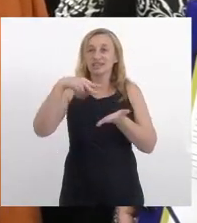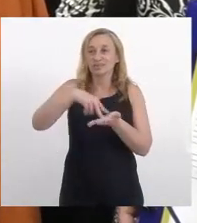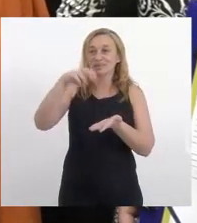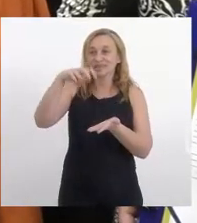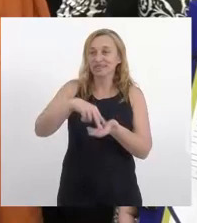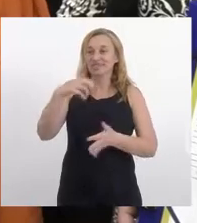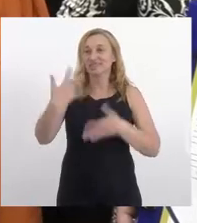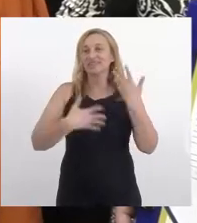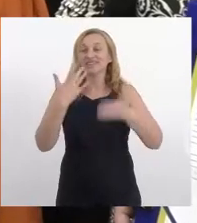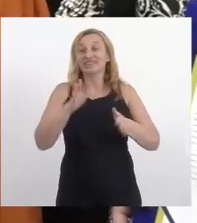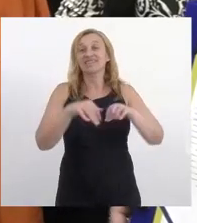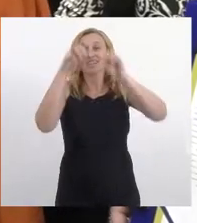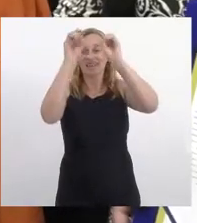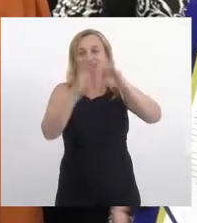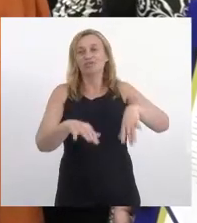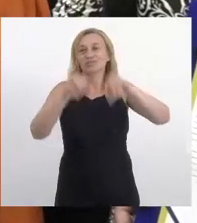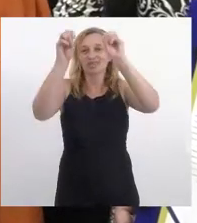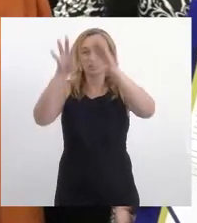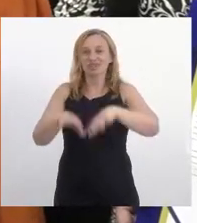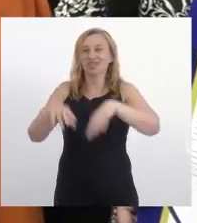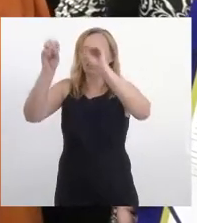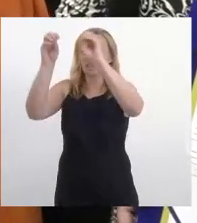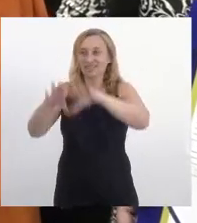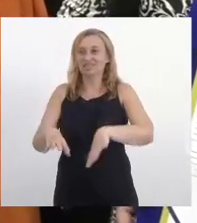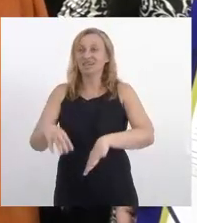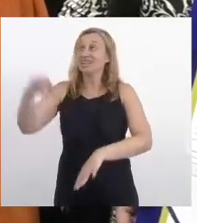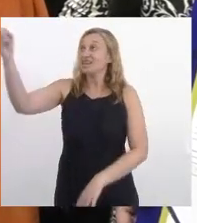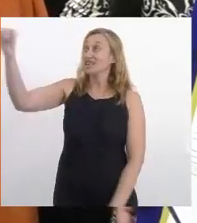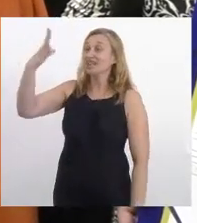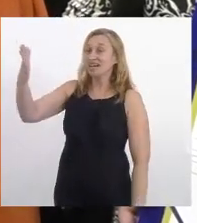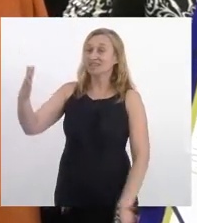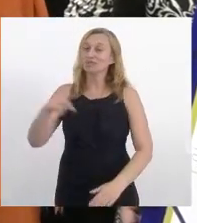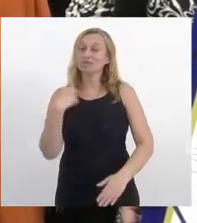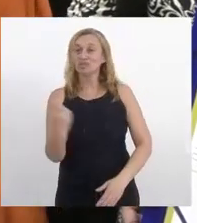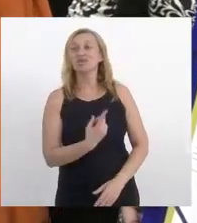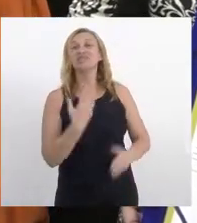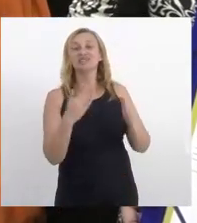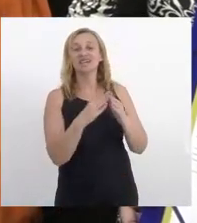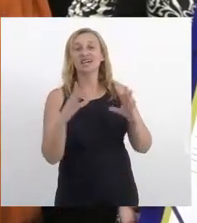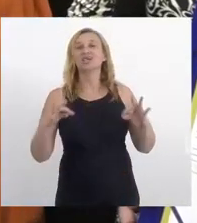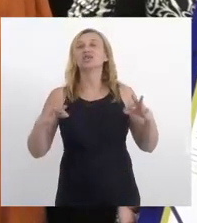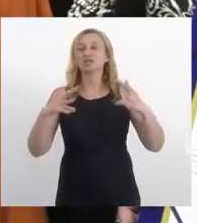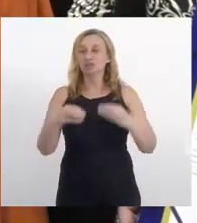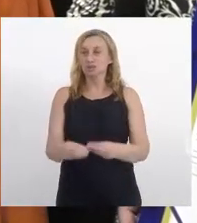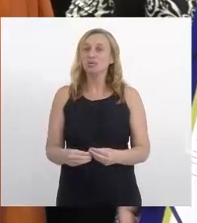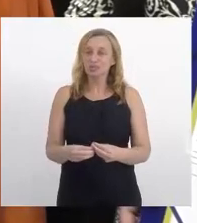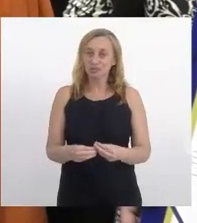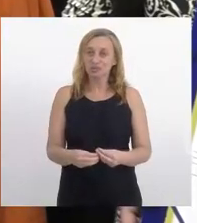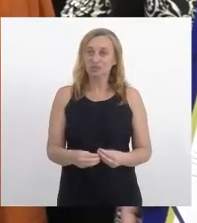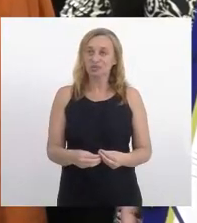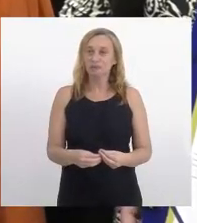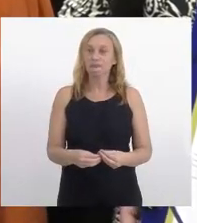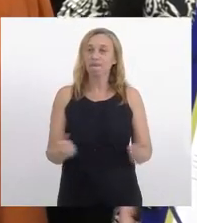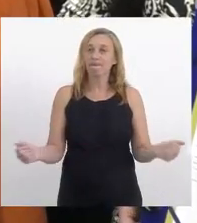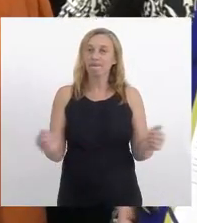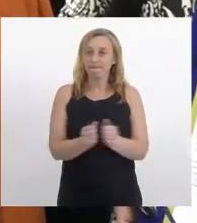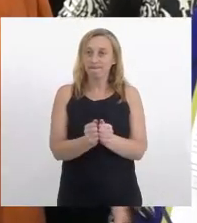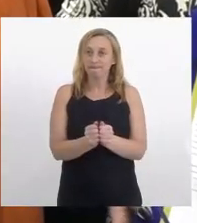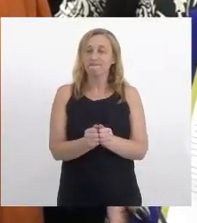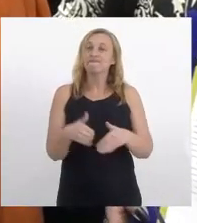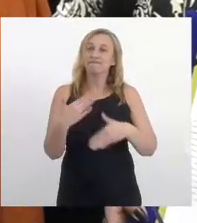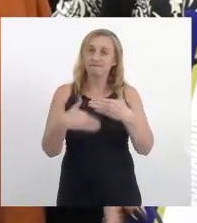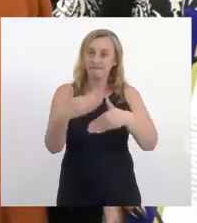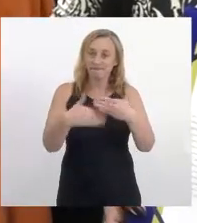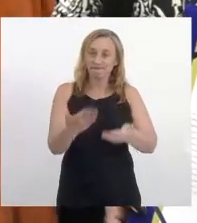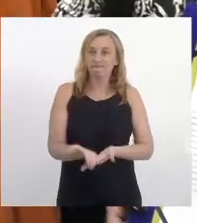e derramando bênçãos e graças sobre nós e sobre essa casa, sobre todos aqueles que, direto ou indiretamente, estão envolvidos nesse